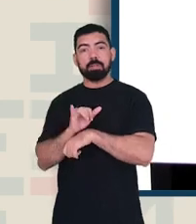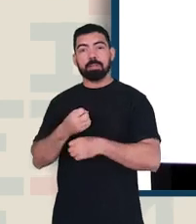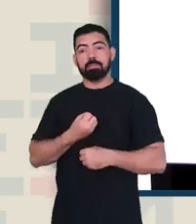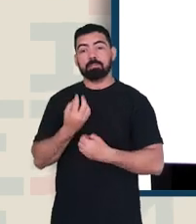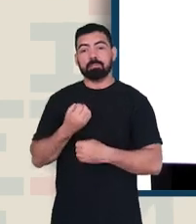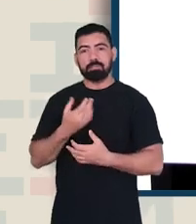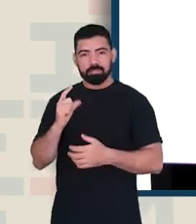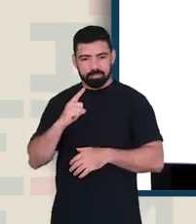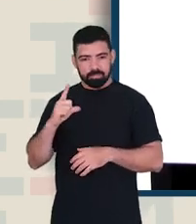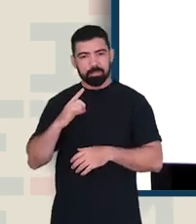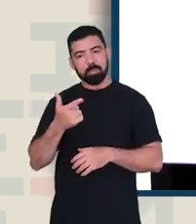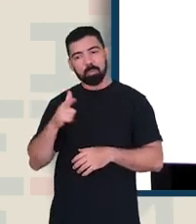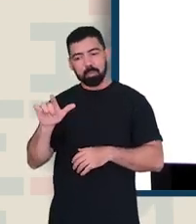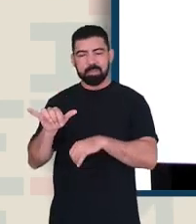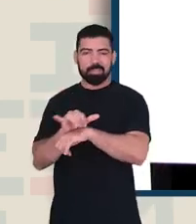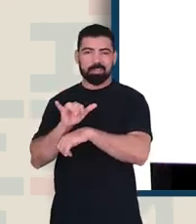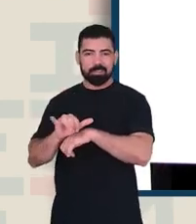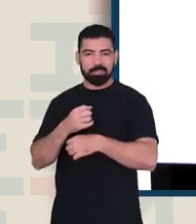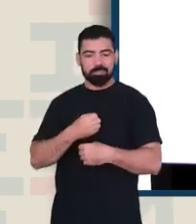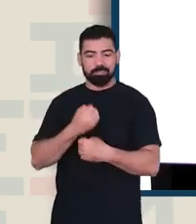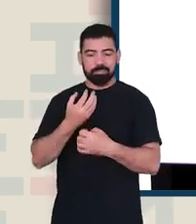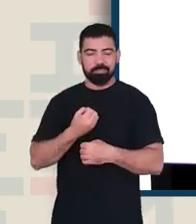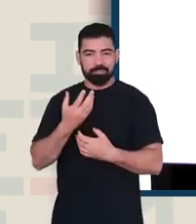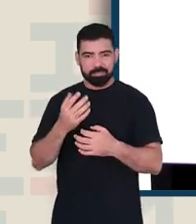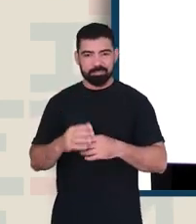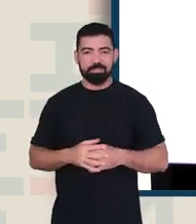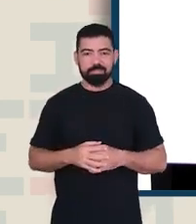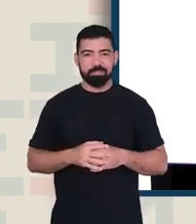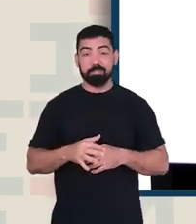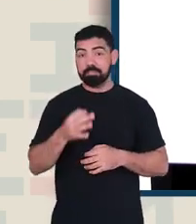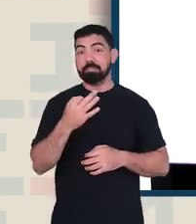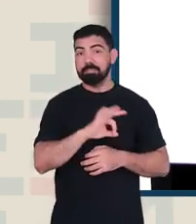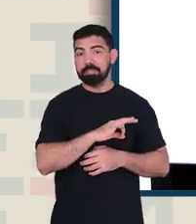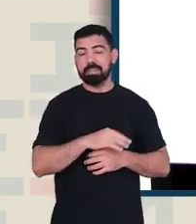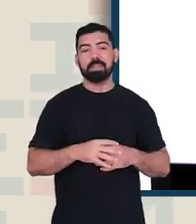expressão, uma outra forma de se expressar.